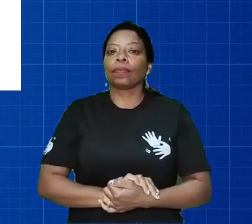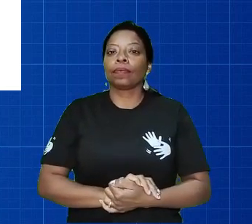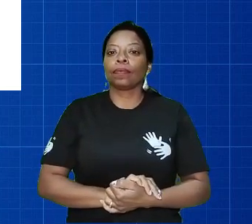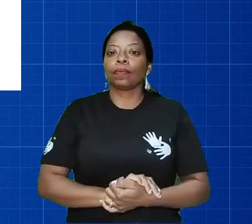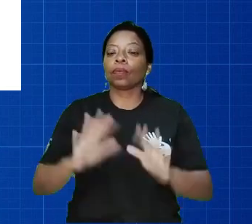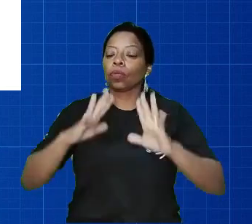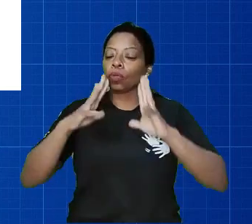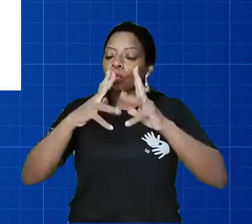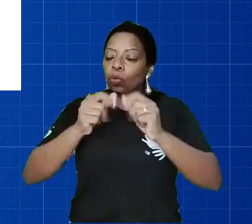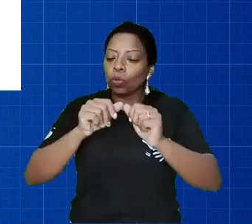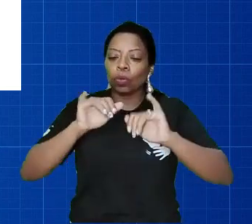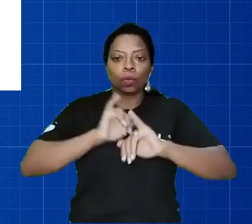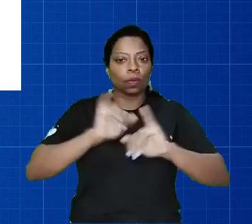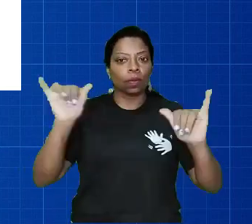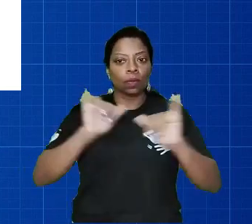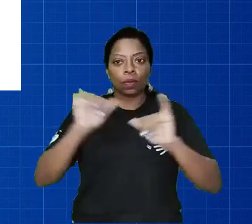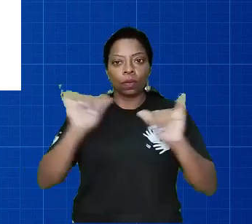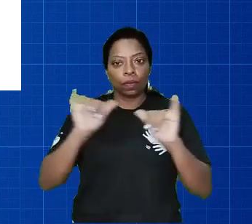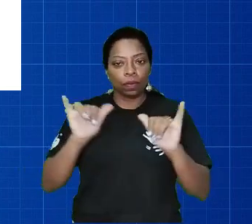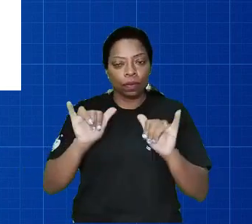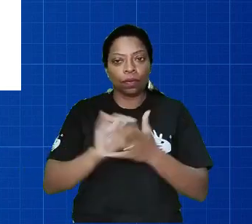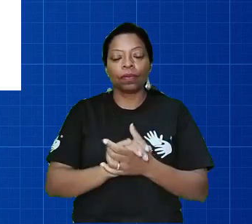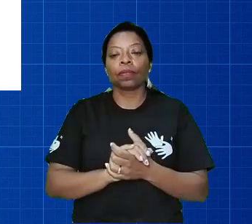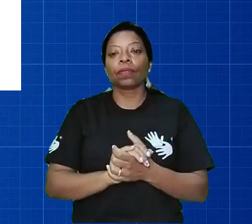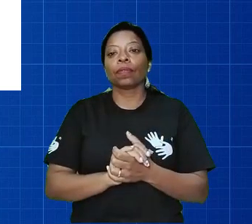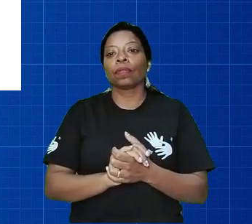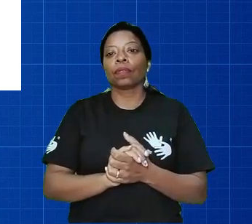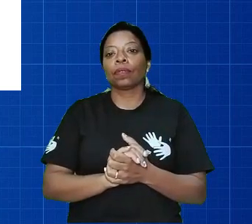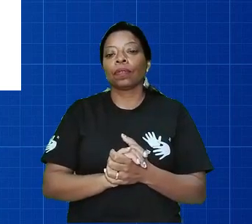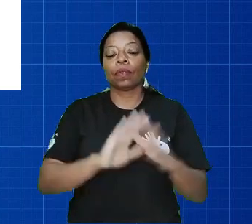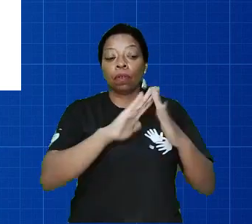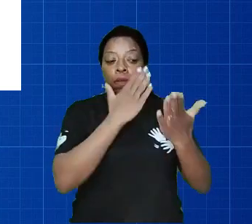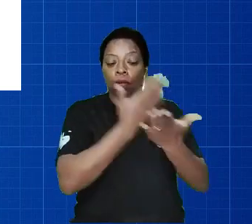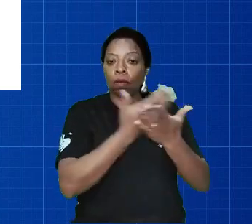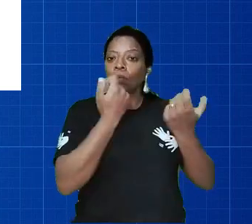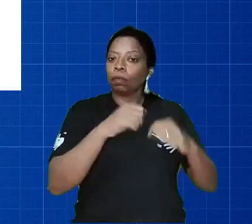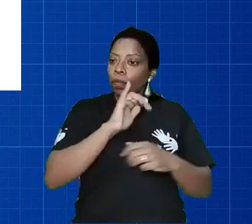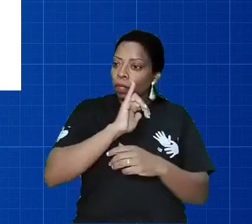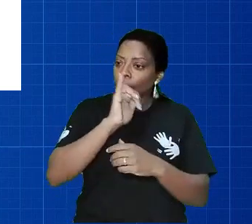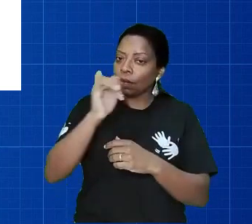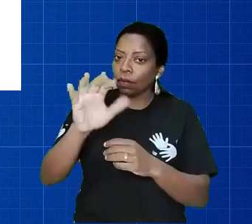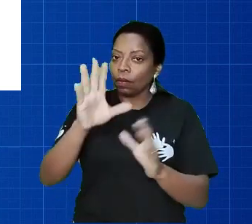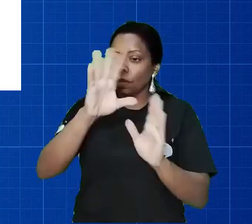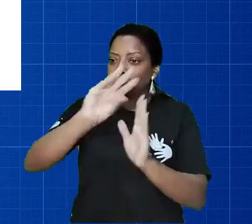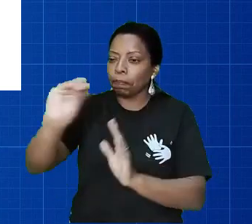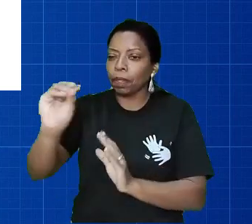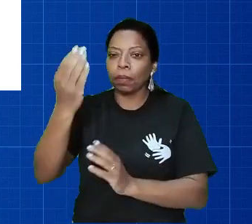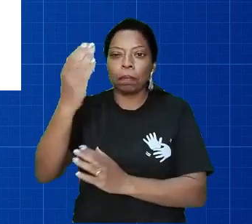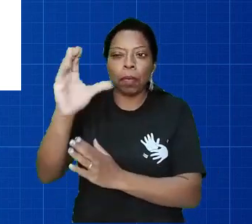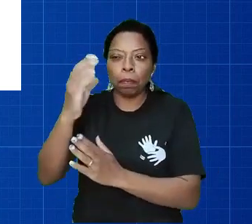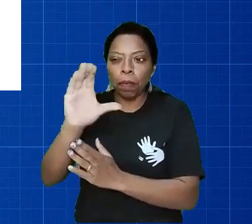Todas as informações, então, que vêm da escola, precisam constar nesse